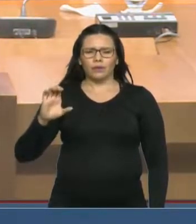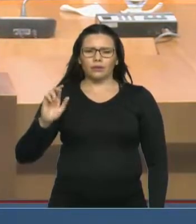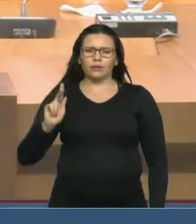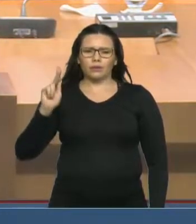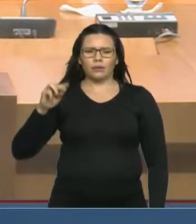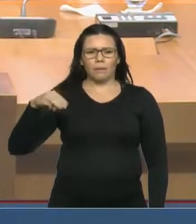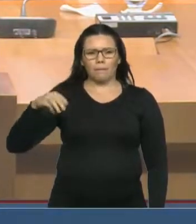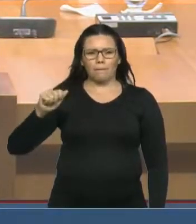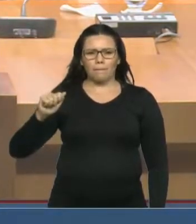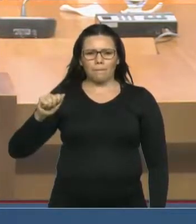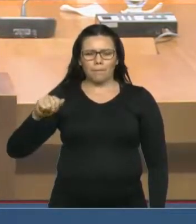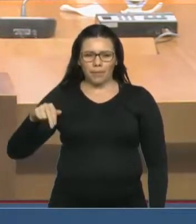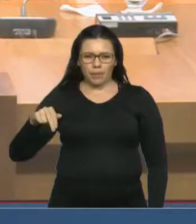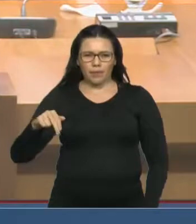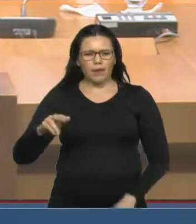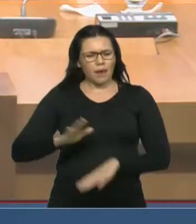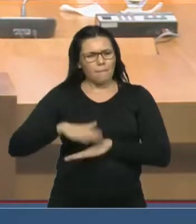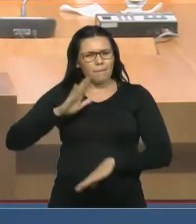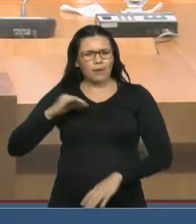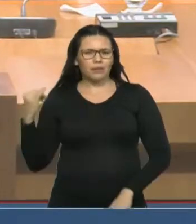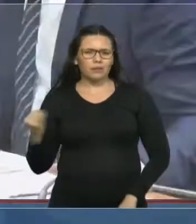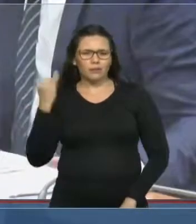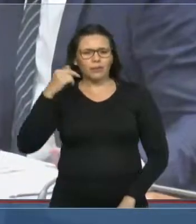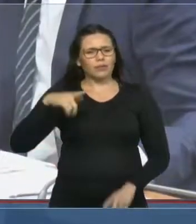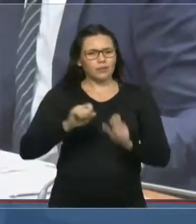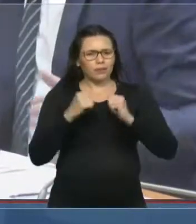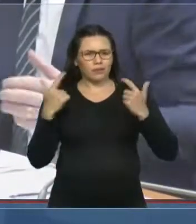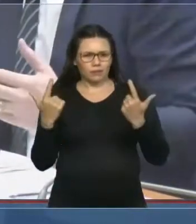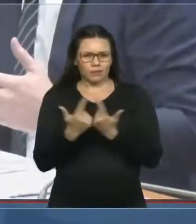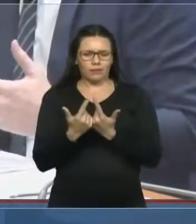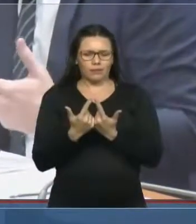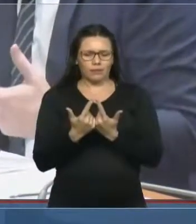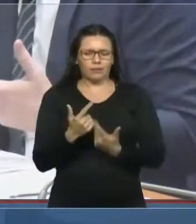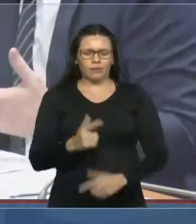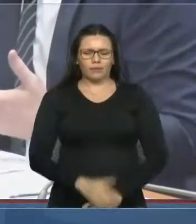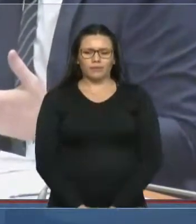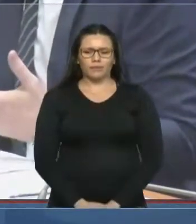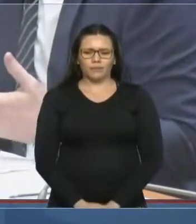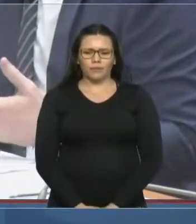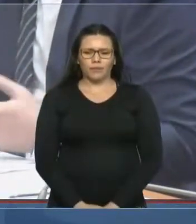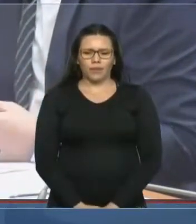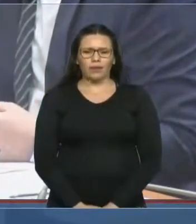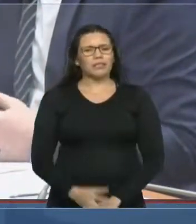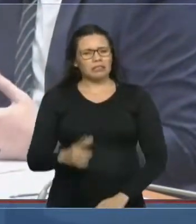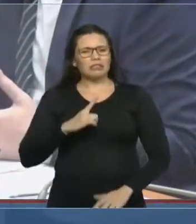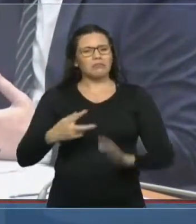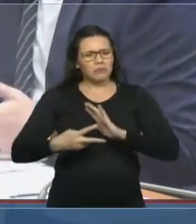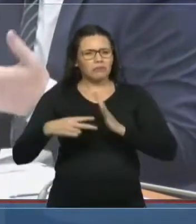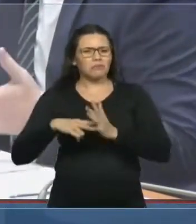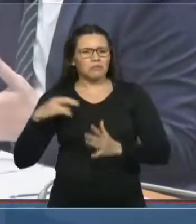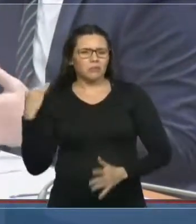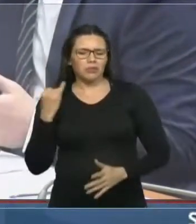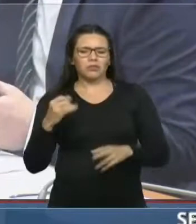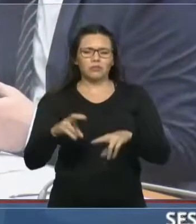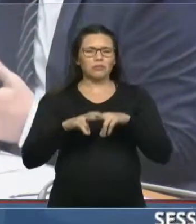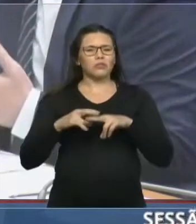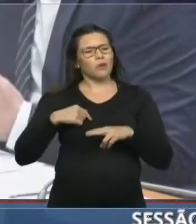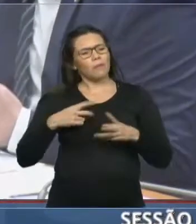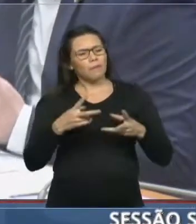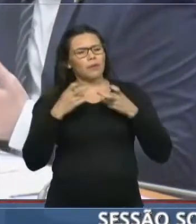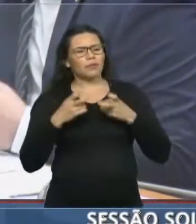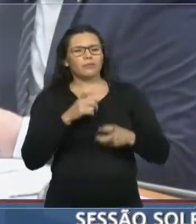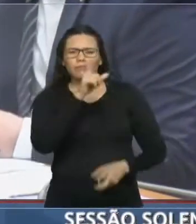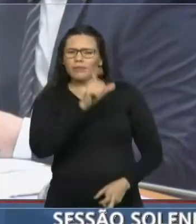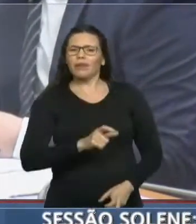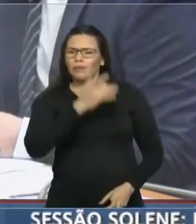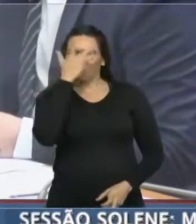Poder Legislativo do Maranhão, que sente que, sente que o homenageado está feliz, orgulhoso